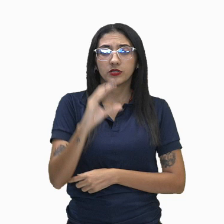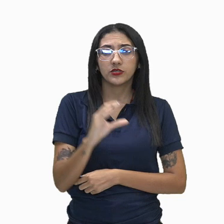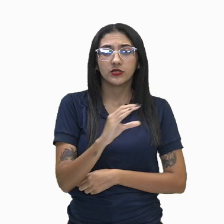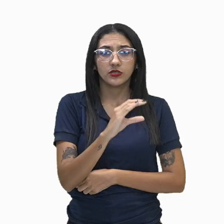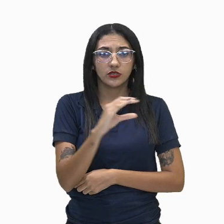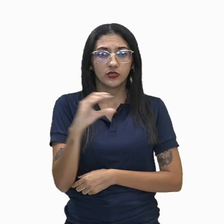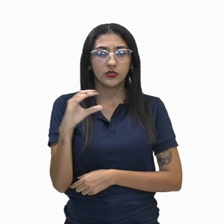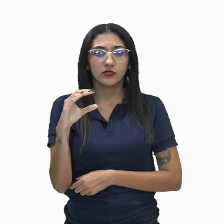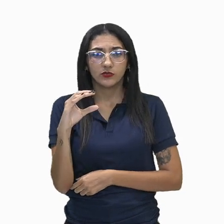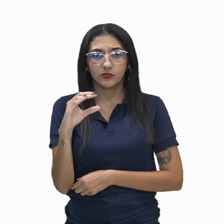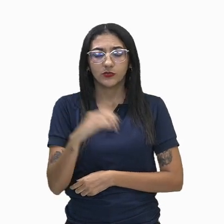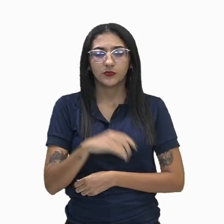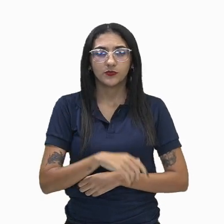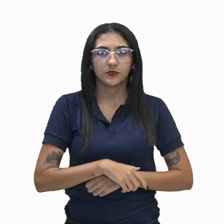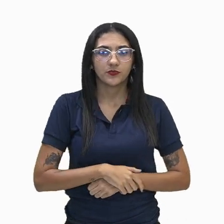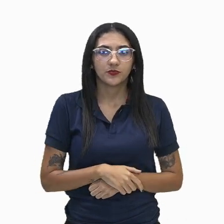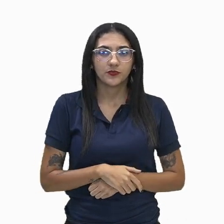cristianismo.